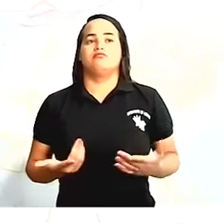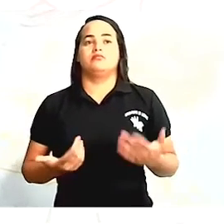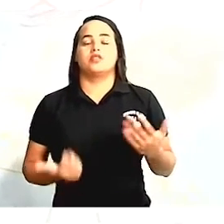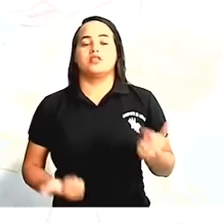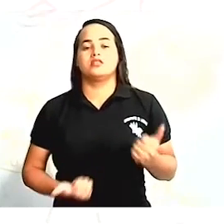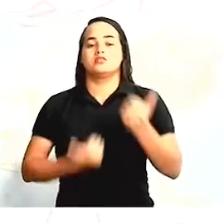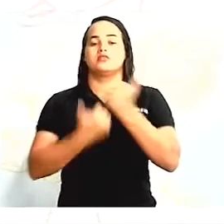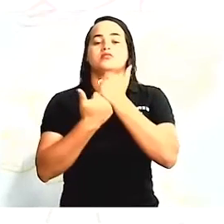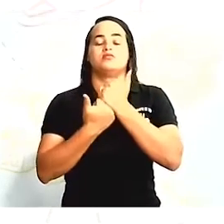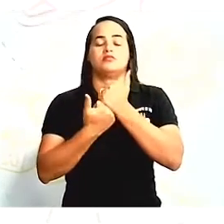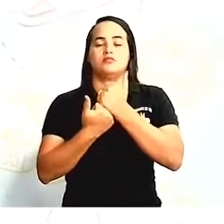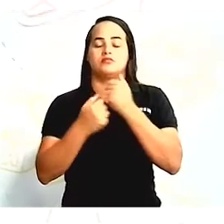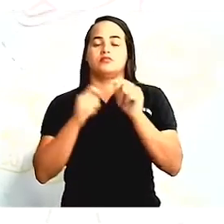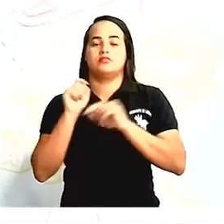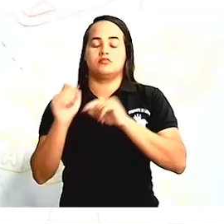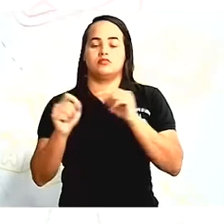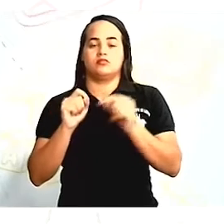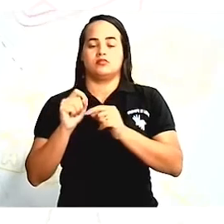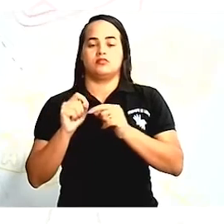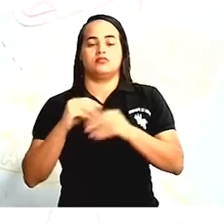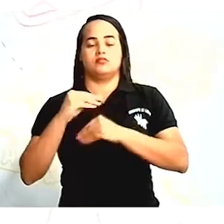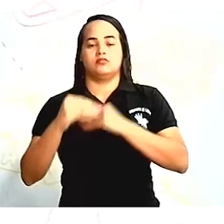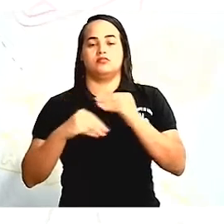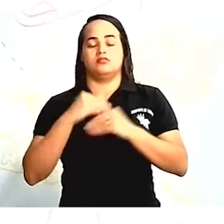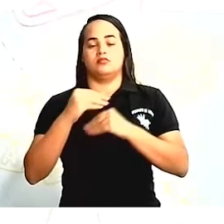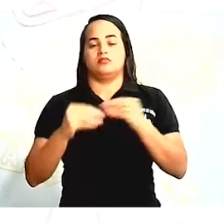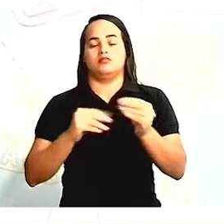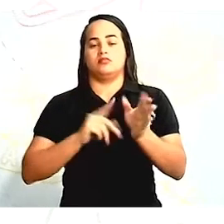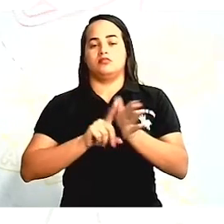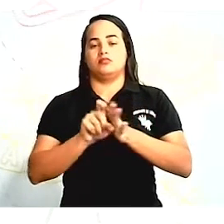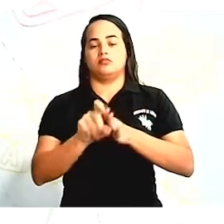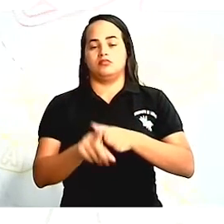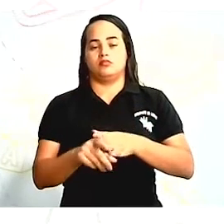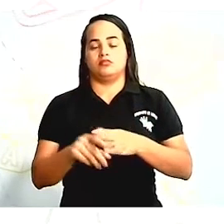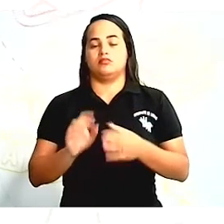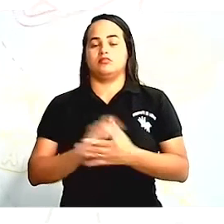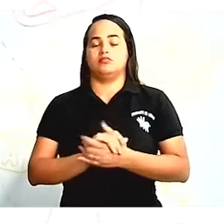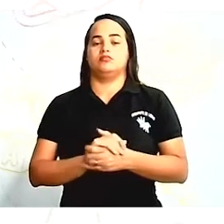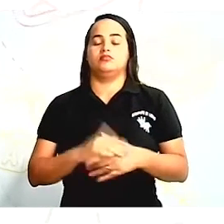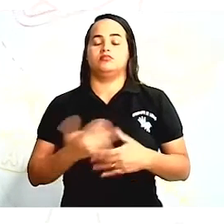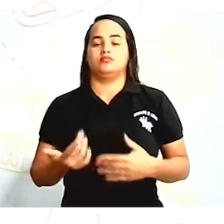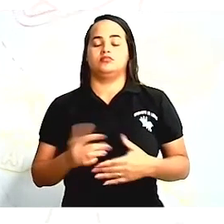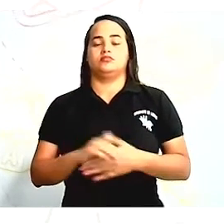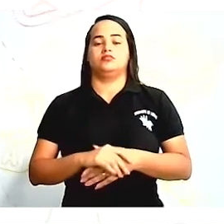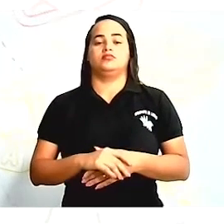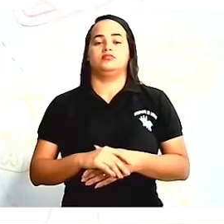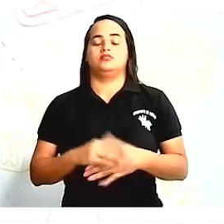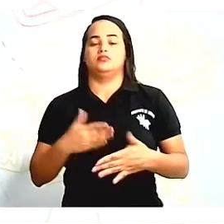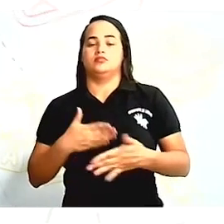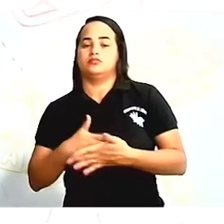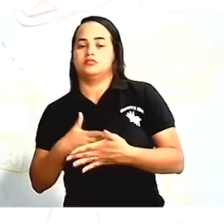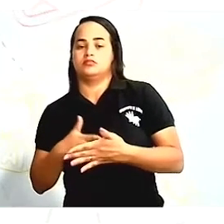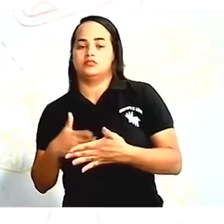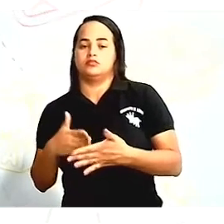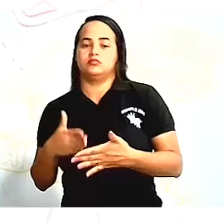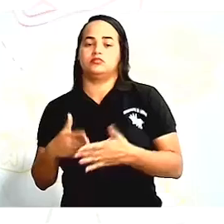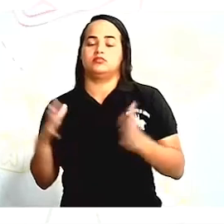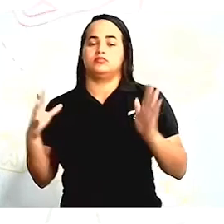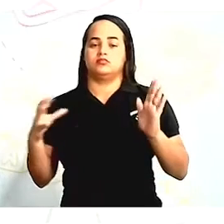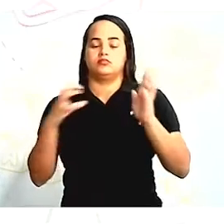inibidor? Vão atuar no último estágio do ciclo de reprodução viral, impedindo o HIV de